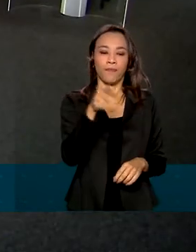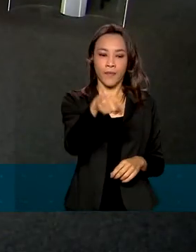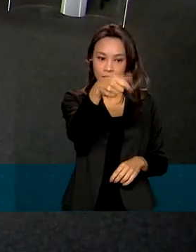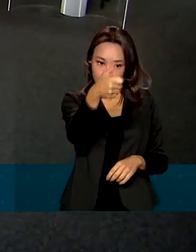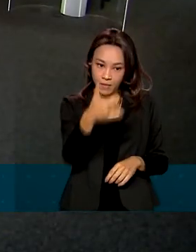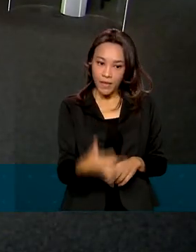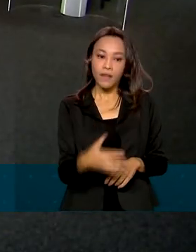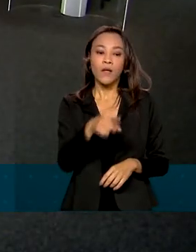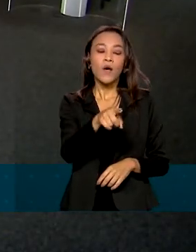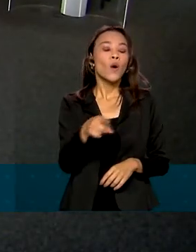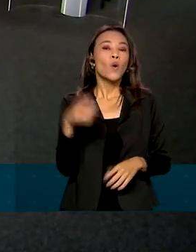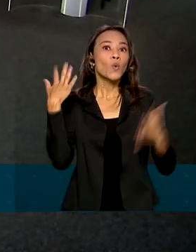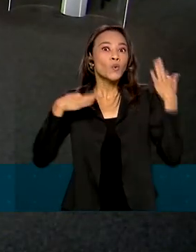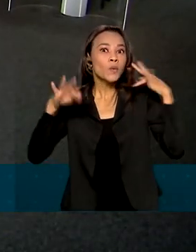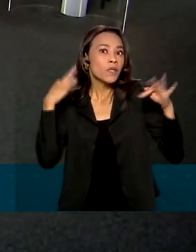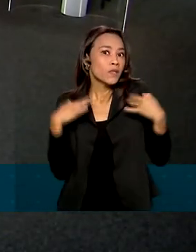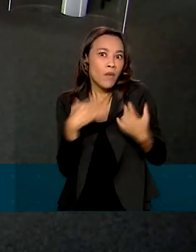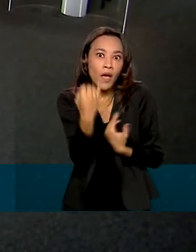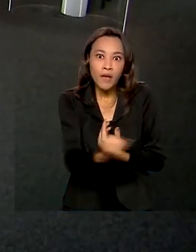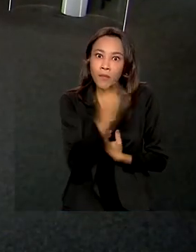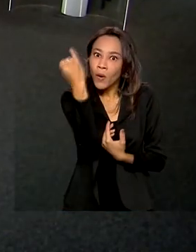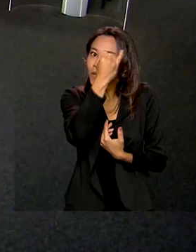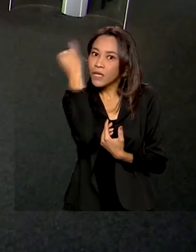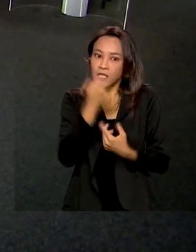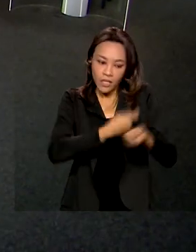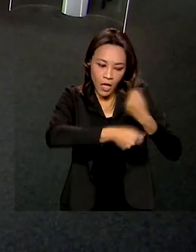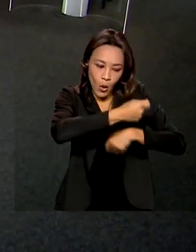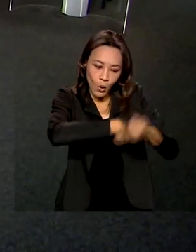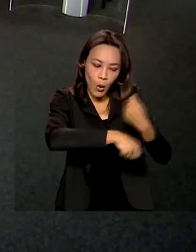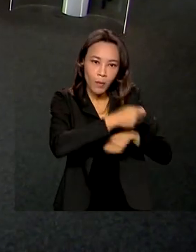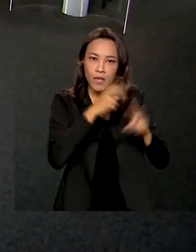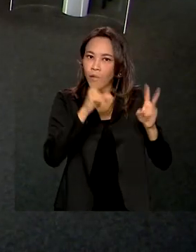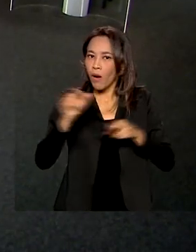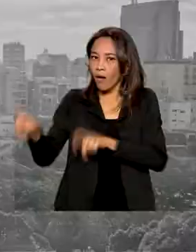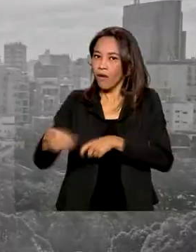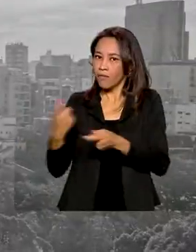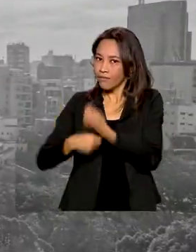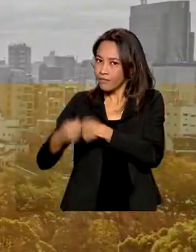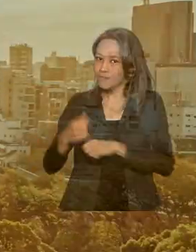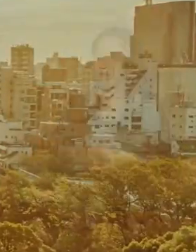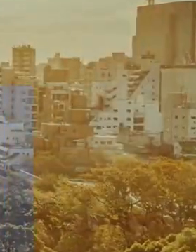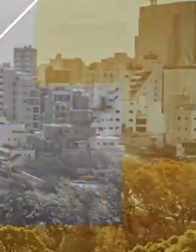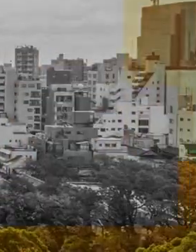o turismo tem condição de ser tão importante na matriz econômica como agronegócio